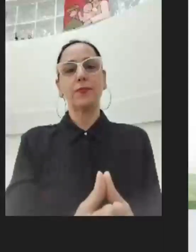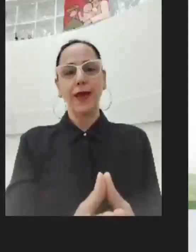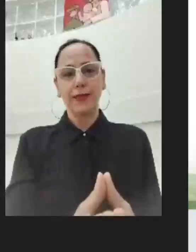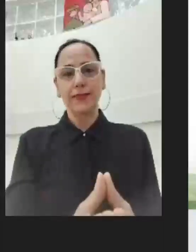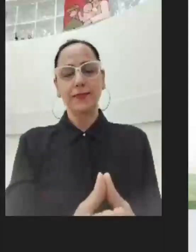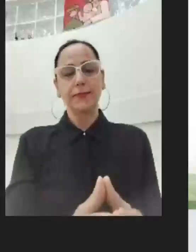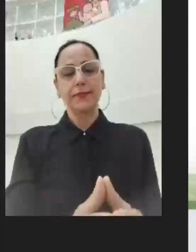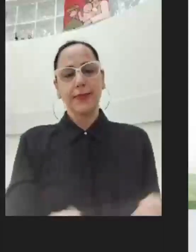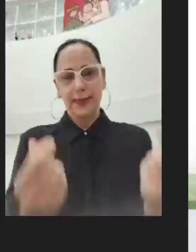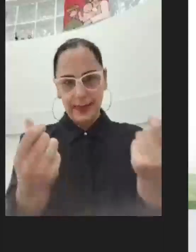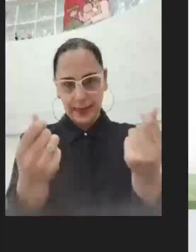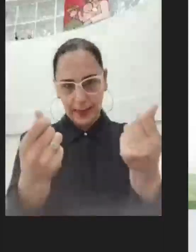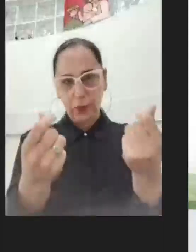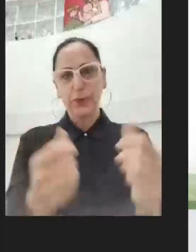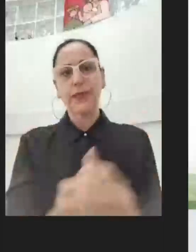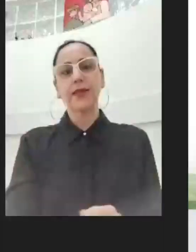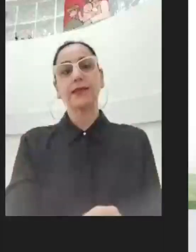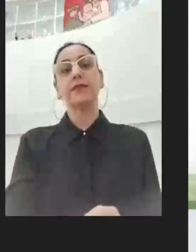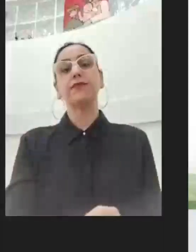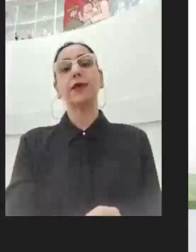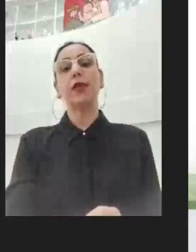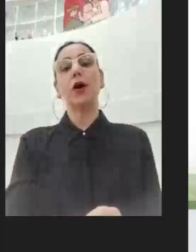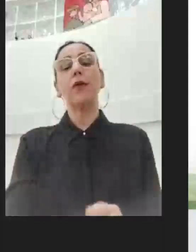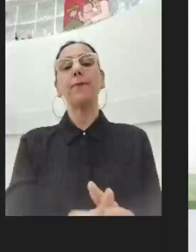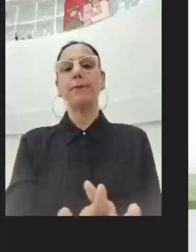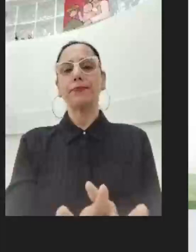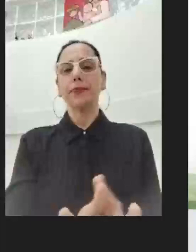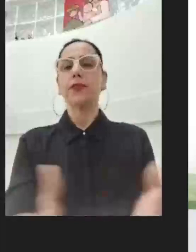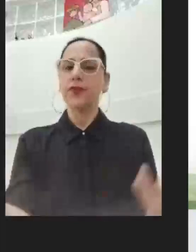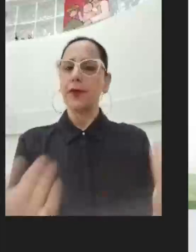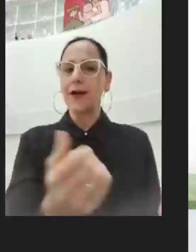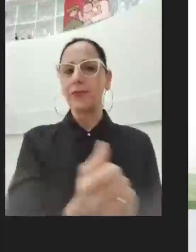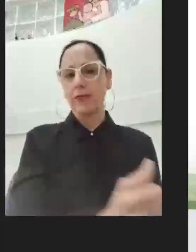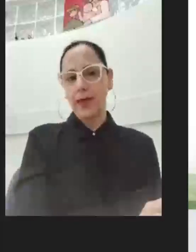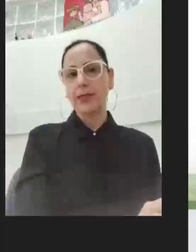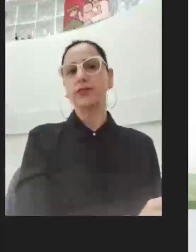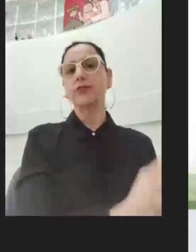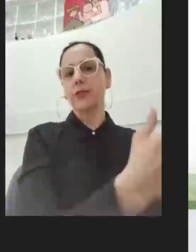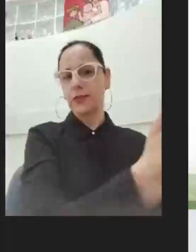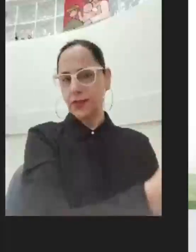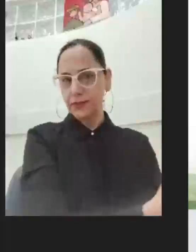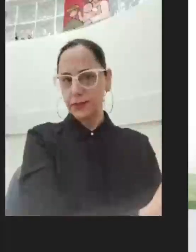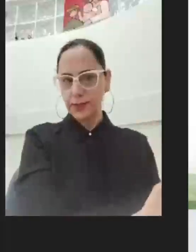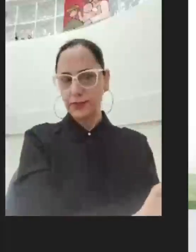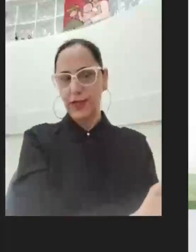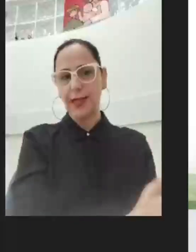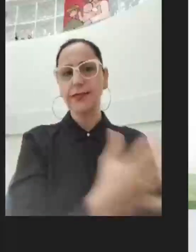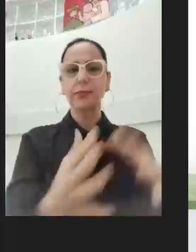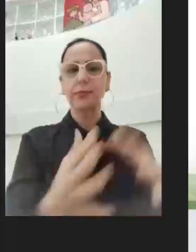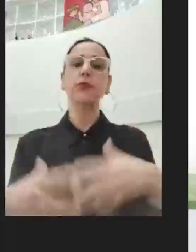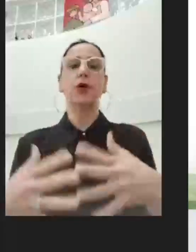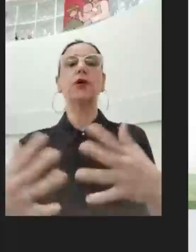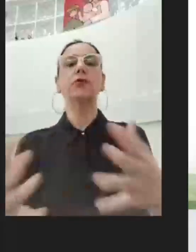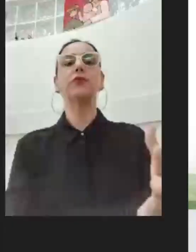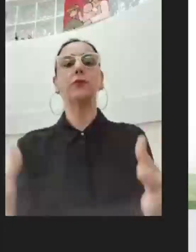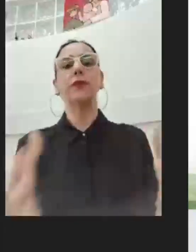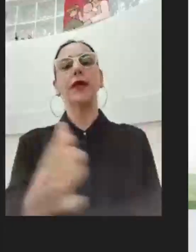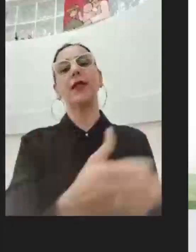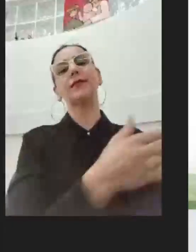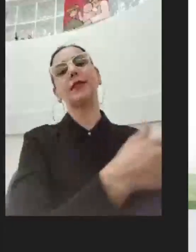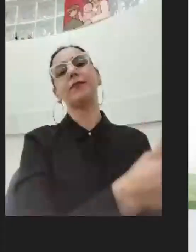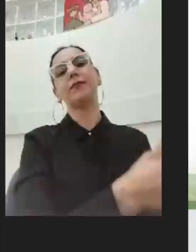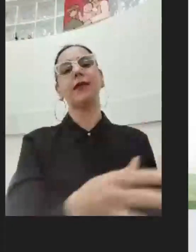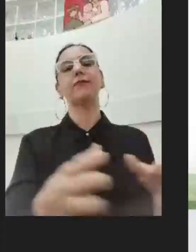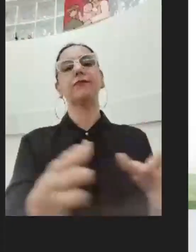as mulheres mais com poder aquisitivo melhor chamavam essas, deixavam dentro de casa, em troca